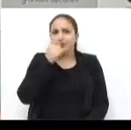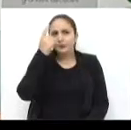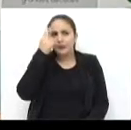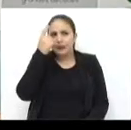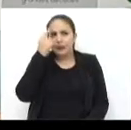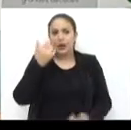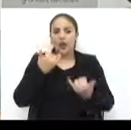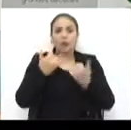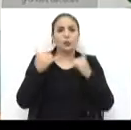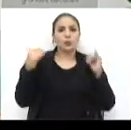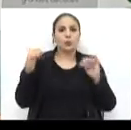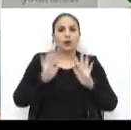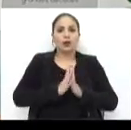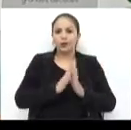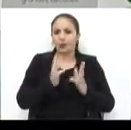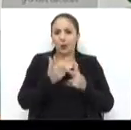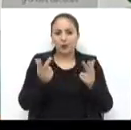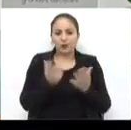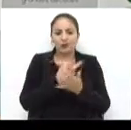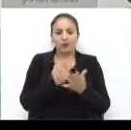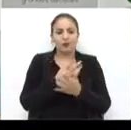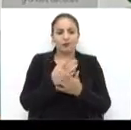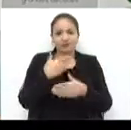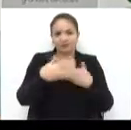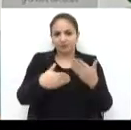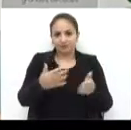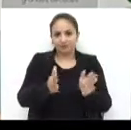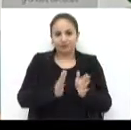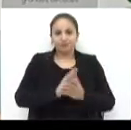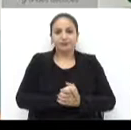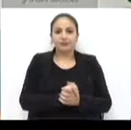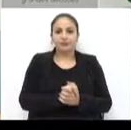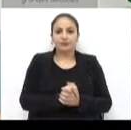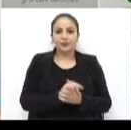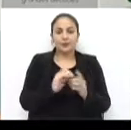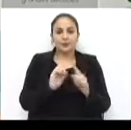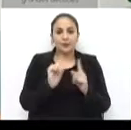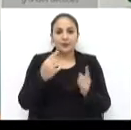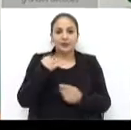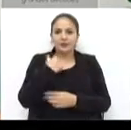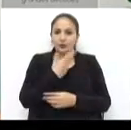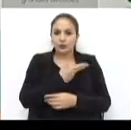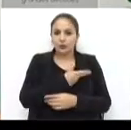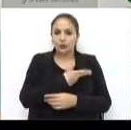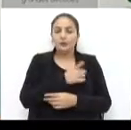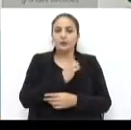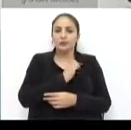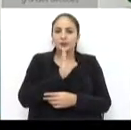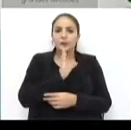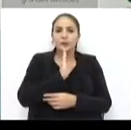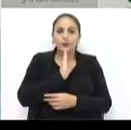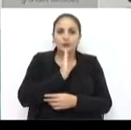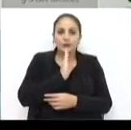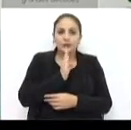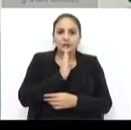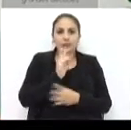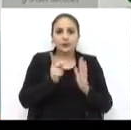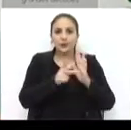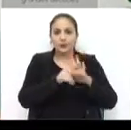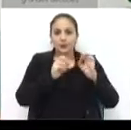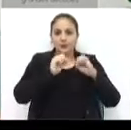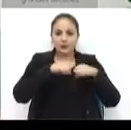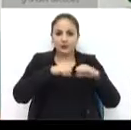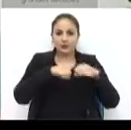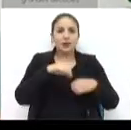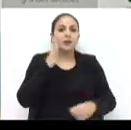dar choque, curto-circuito e assim por diante, né? Mas a gente, com o conhecimento do sistema,